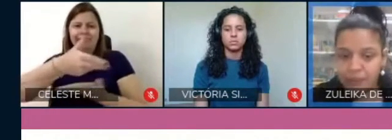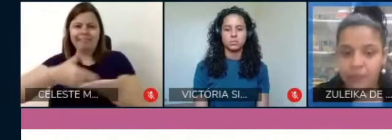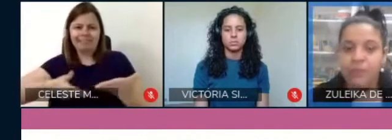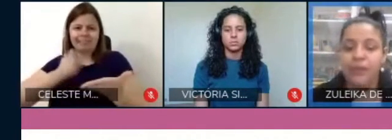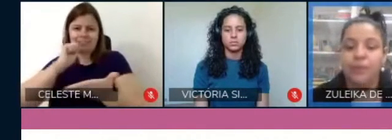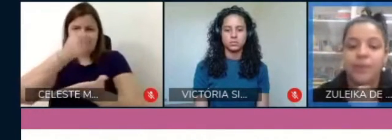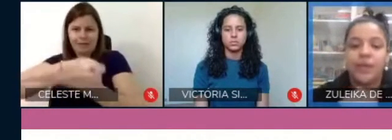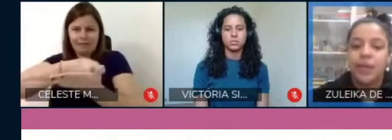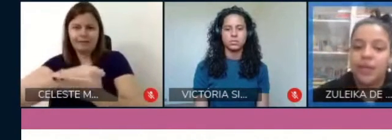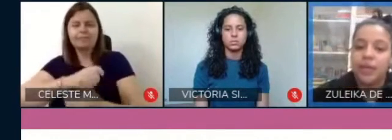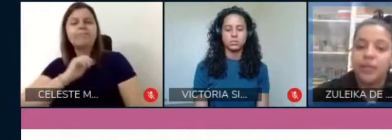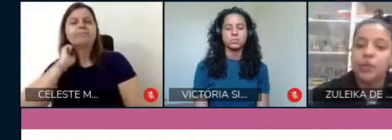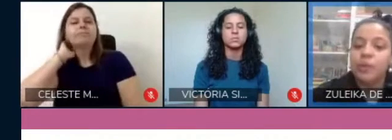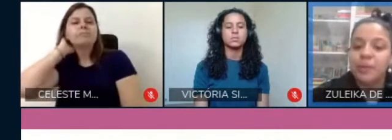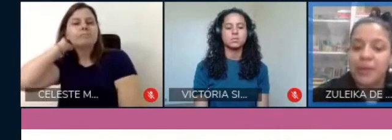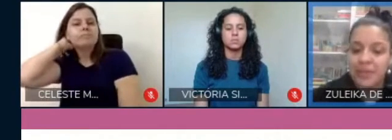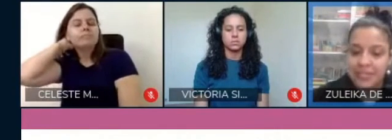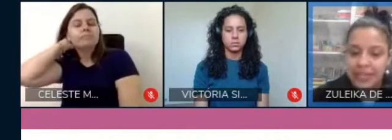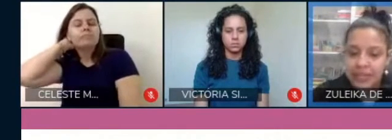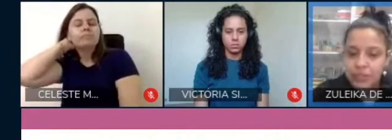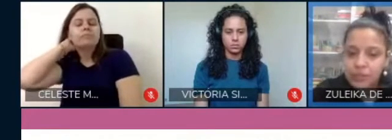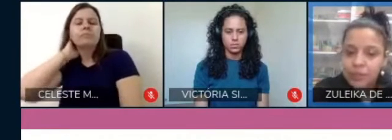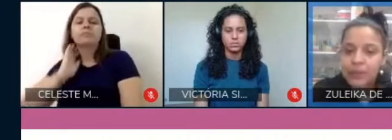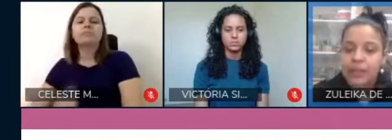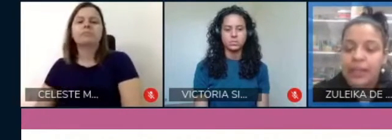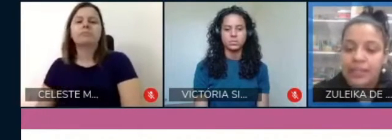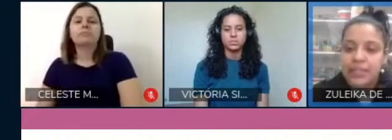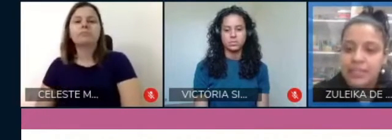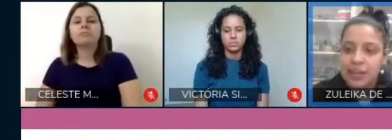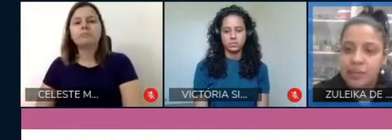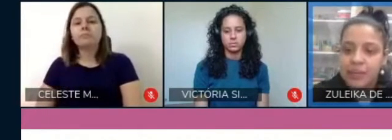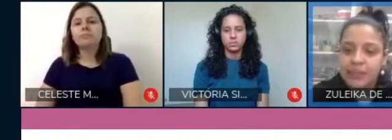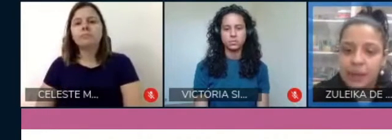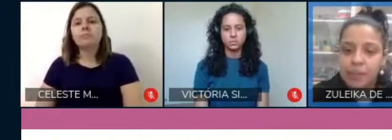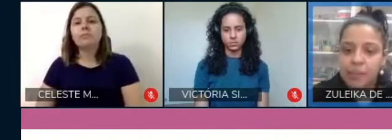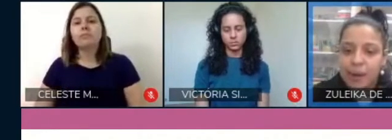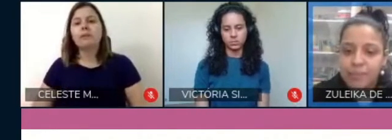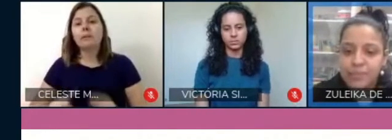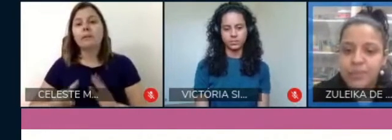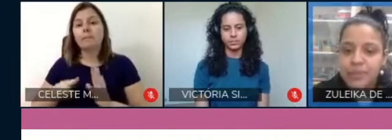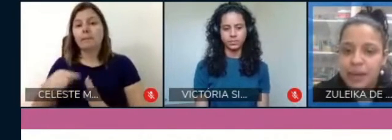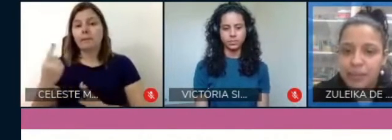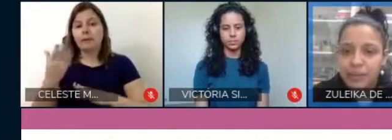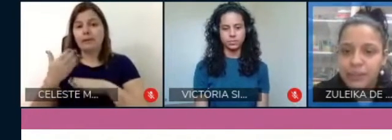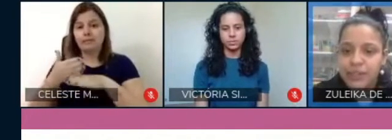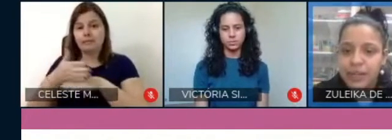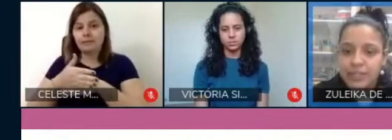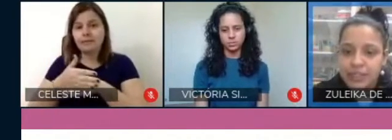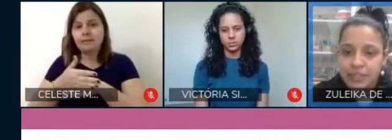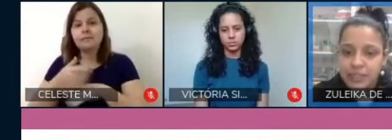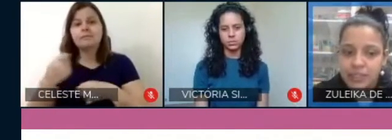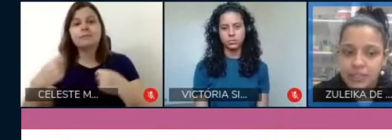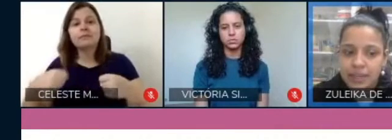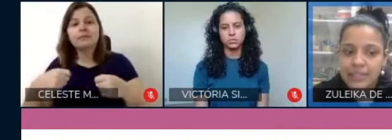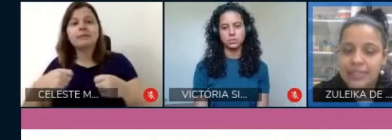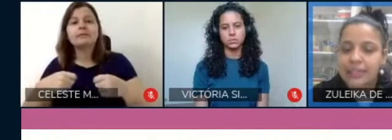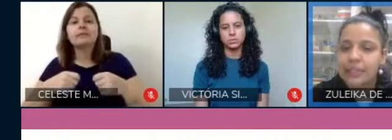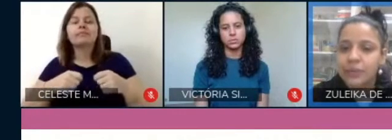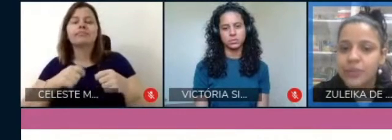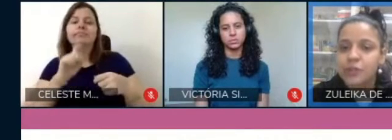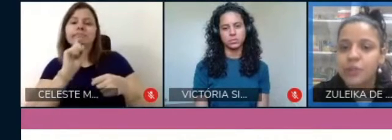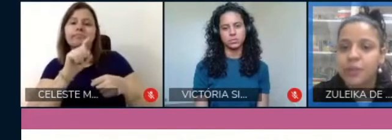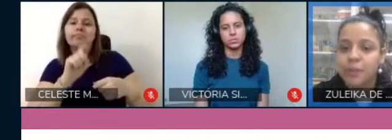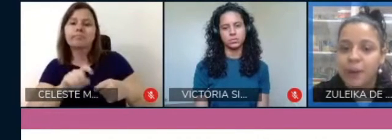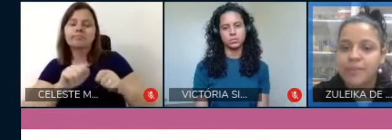fazer o pagamento, perdão. No primeiro acesso, é necessário habilitar pop-ups do SAB e gerar as guias, tá?